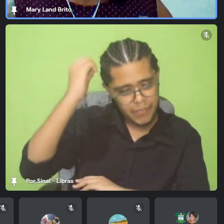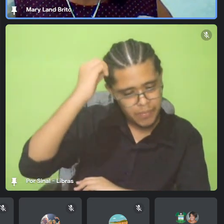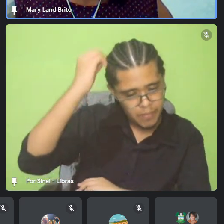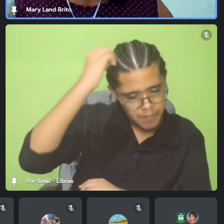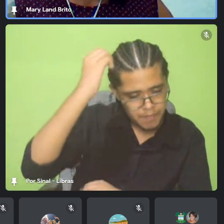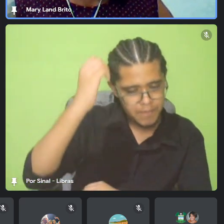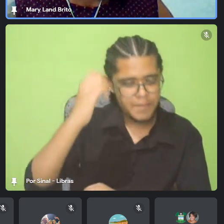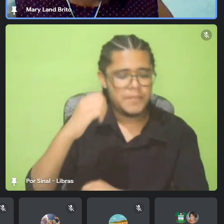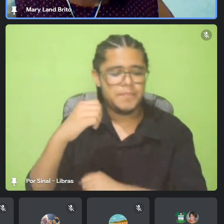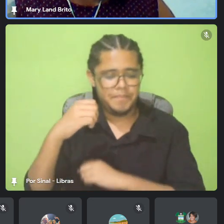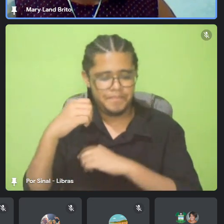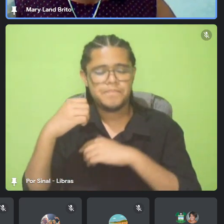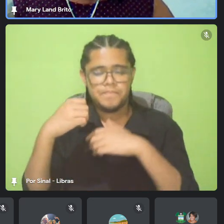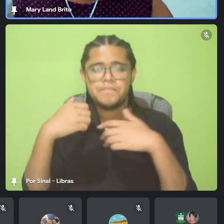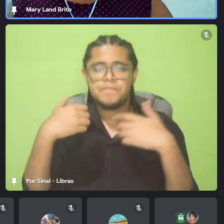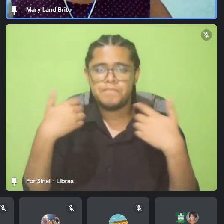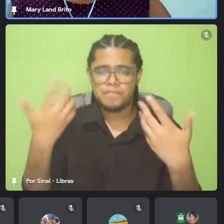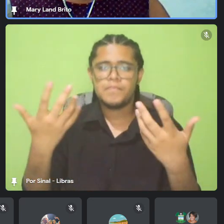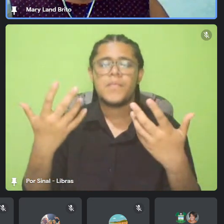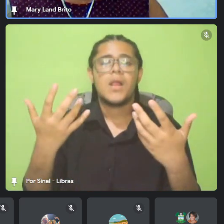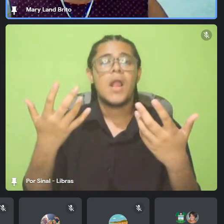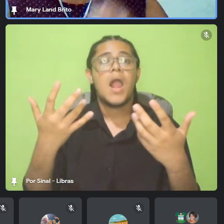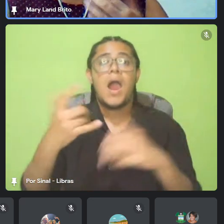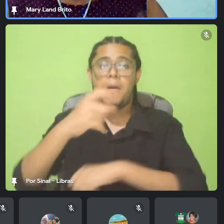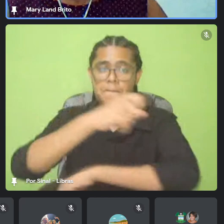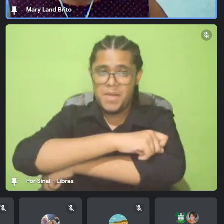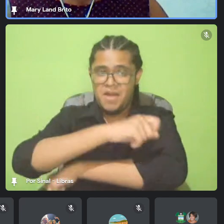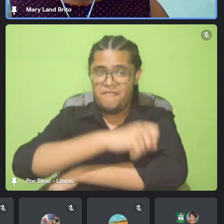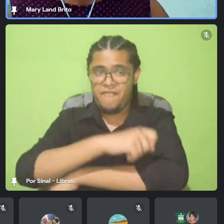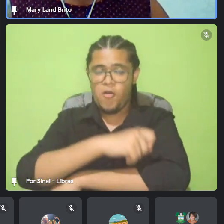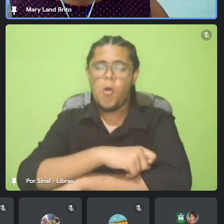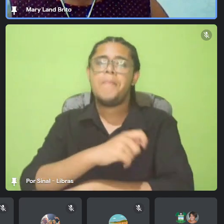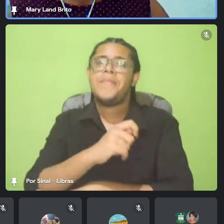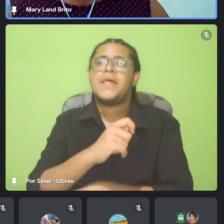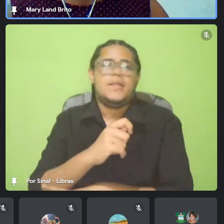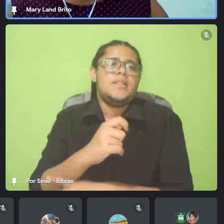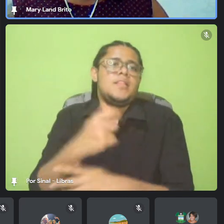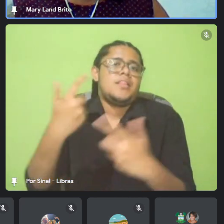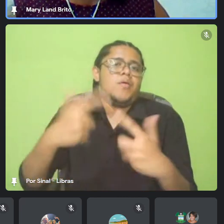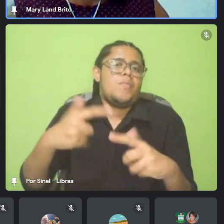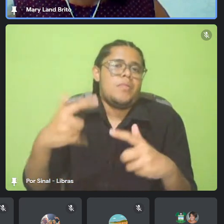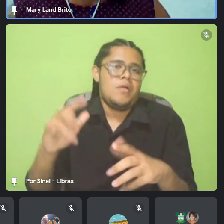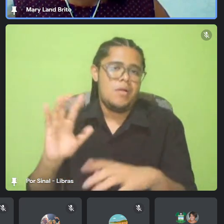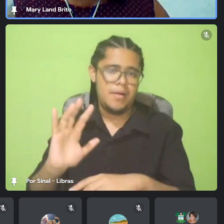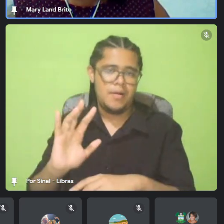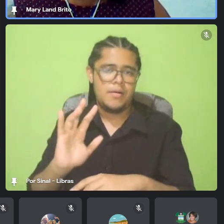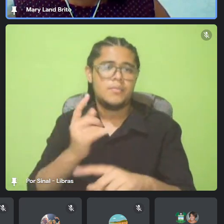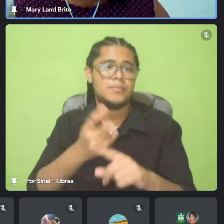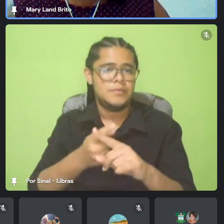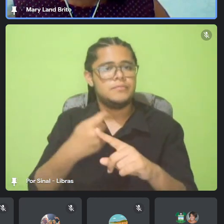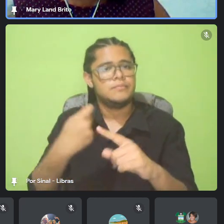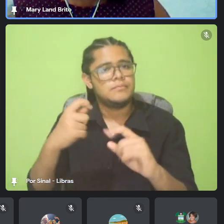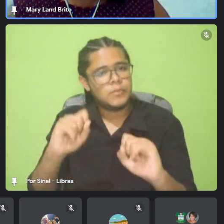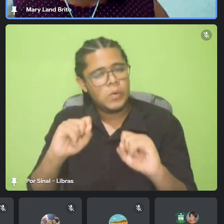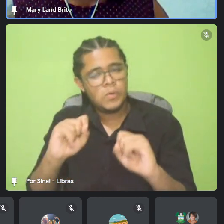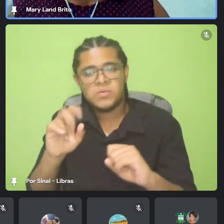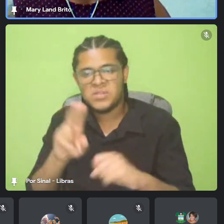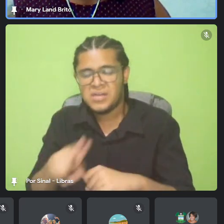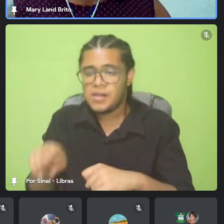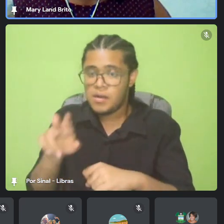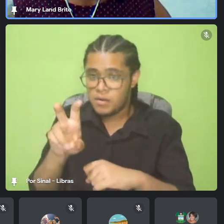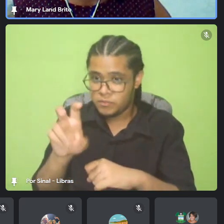ainda não tem uma plataforma que tudo vai estar lá, porque a gente vai fazer isso com o custo de 5% que a gente pode utilizar da Paula Gustavo